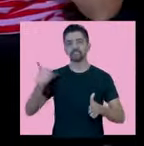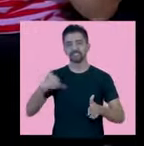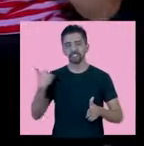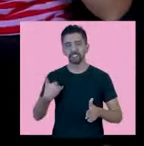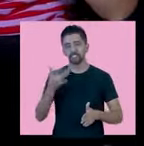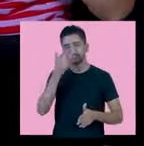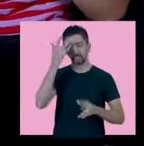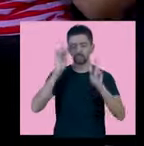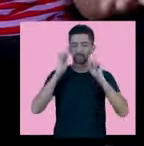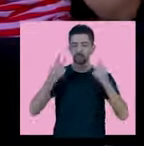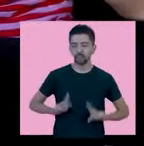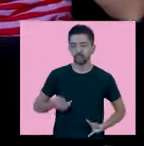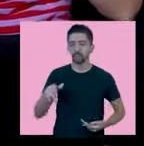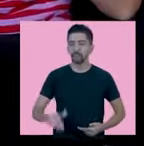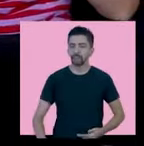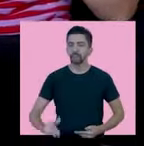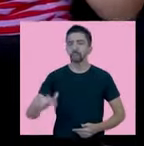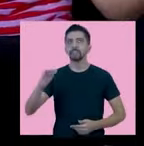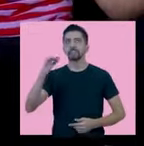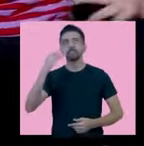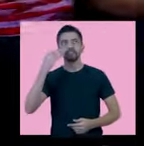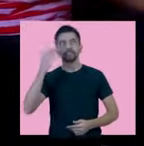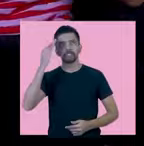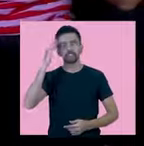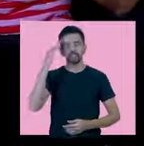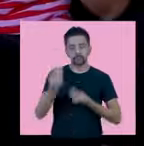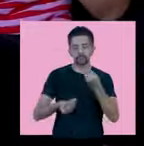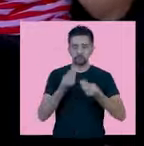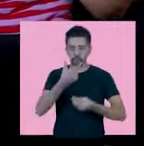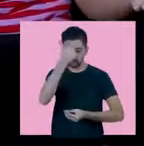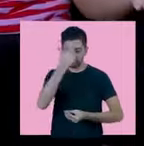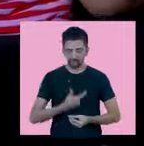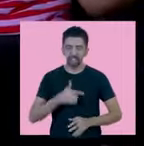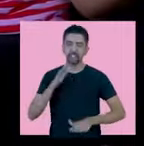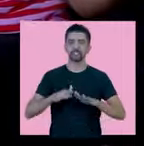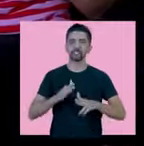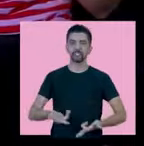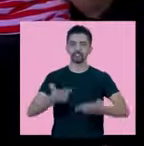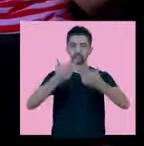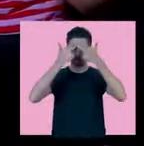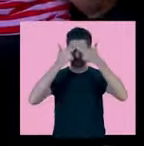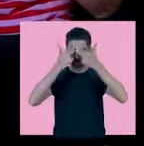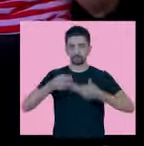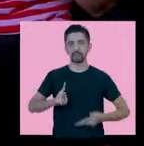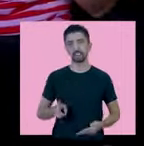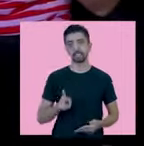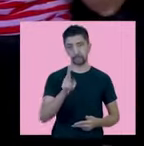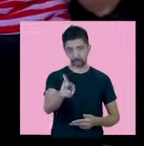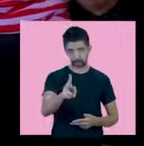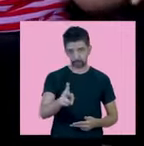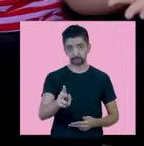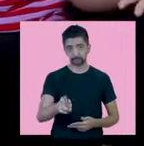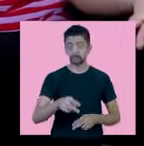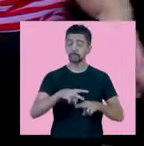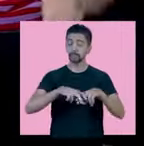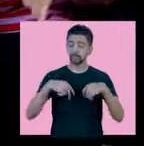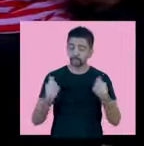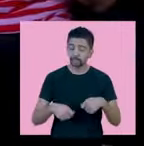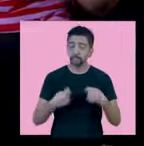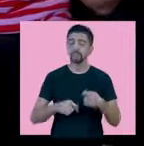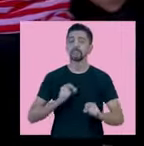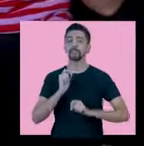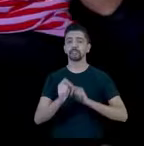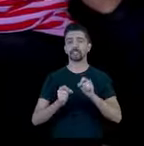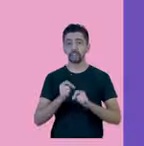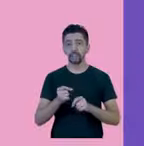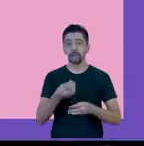em que a gente está em estruturação da nossa personalidade, de construir quem a gente é, ela pode deixar marcas e sequelas para sempre. Por isso é